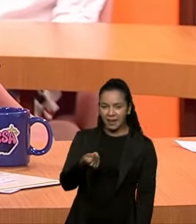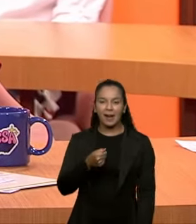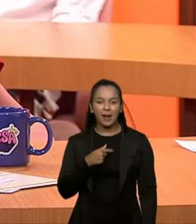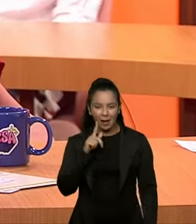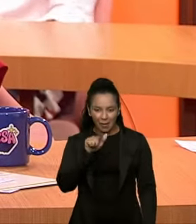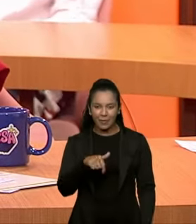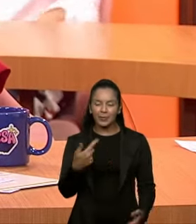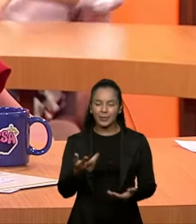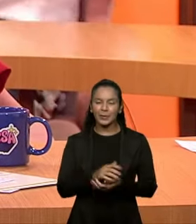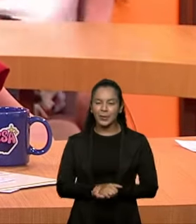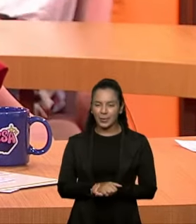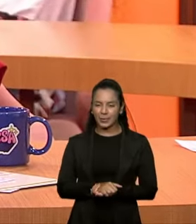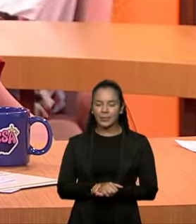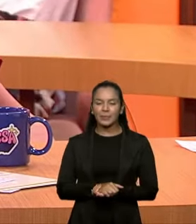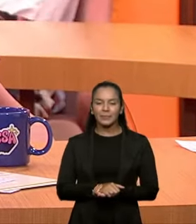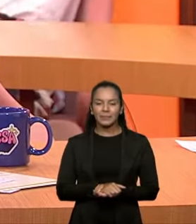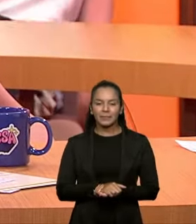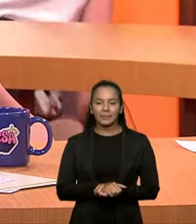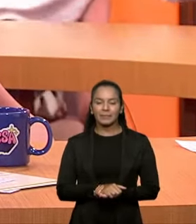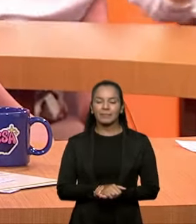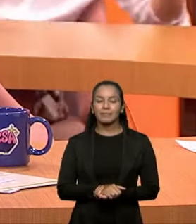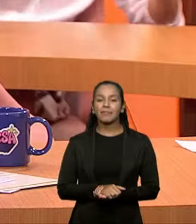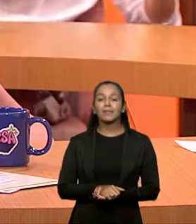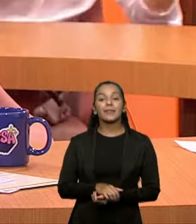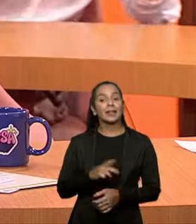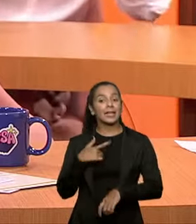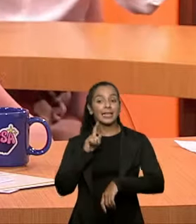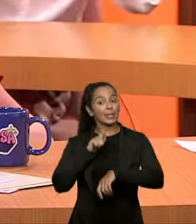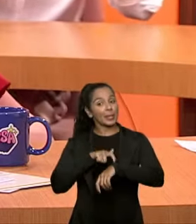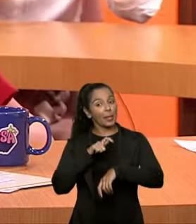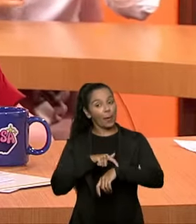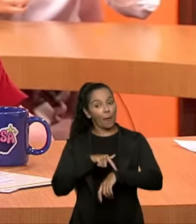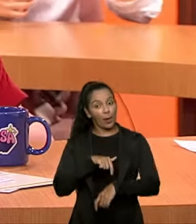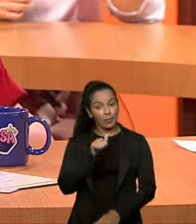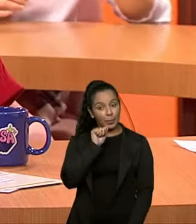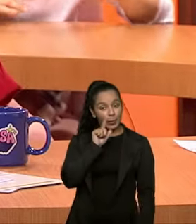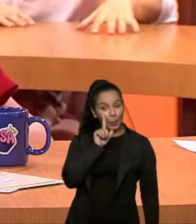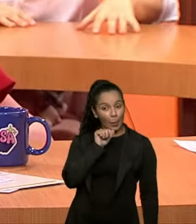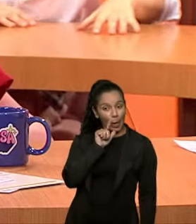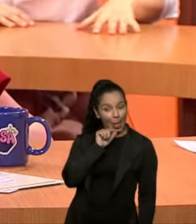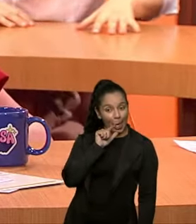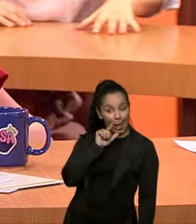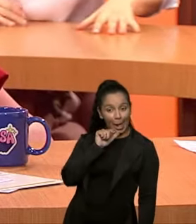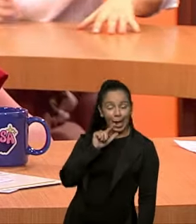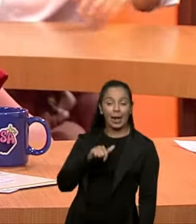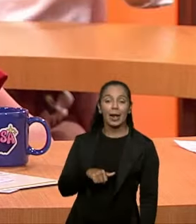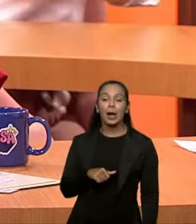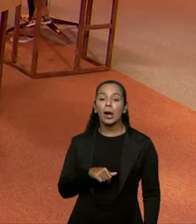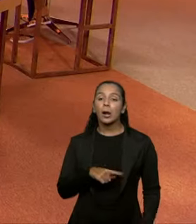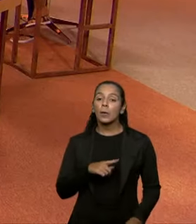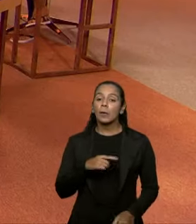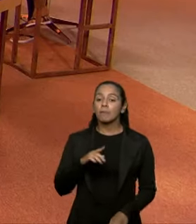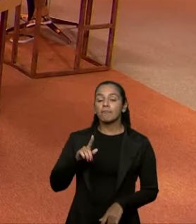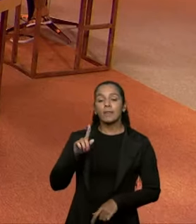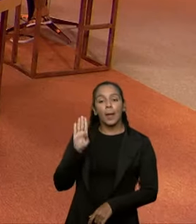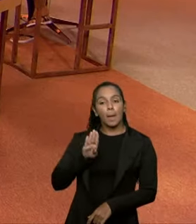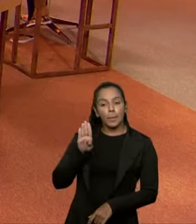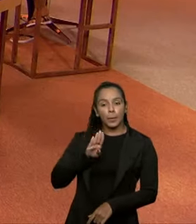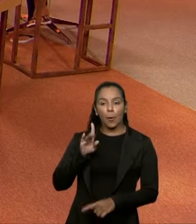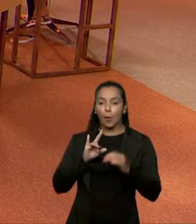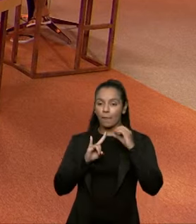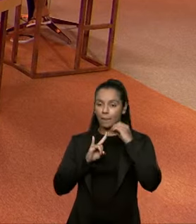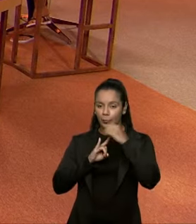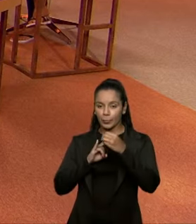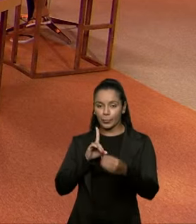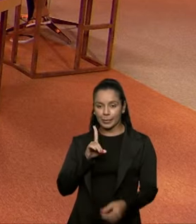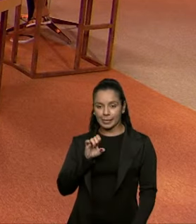com água. Essa hora com água. A bióloga da Fiocruz, Denise Valle, a minha querida